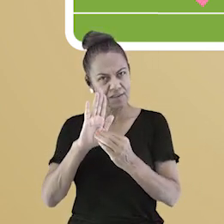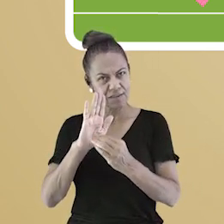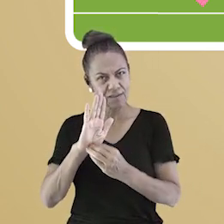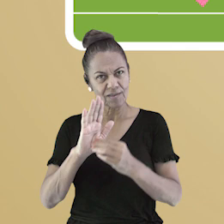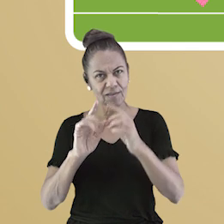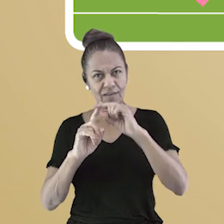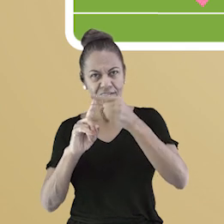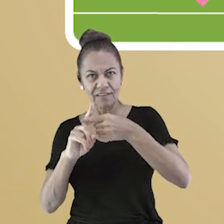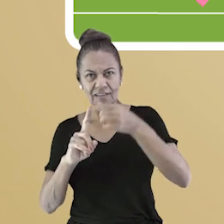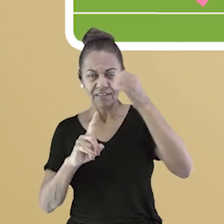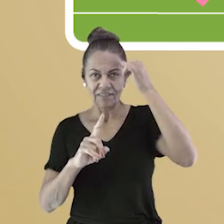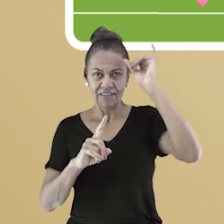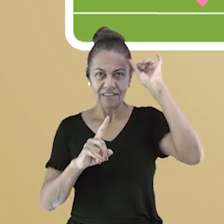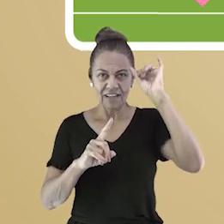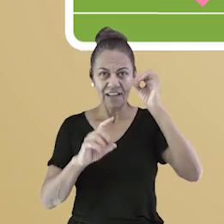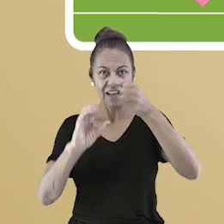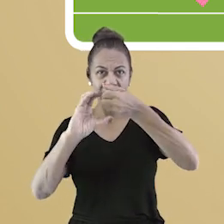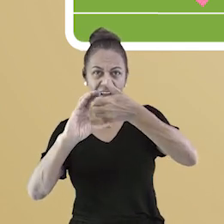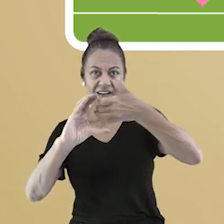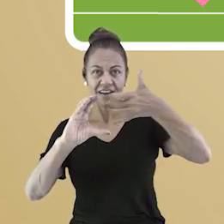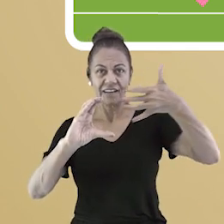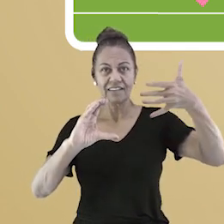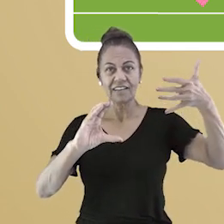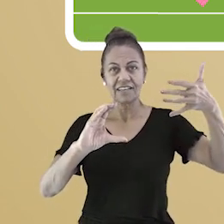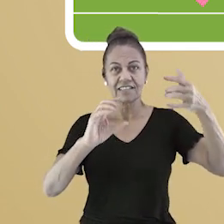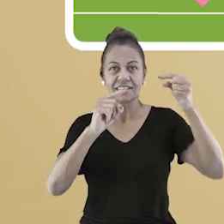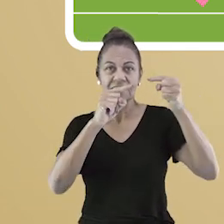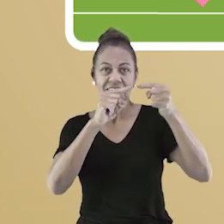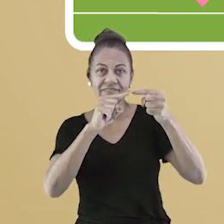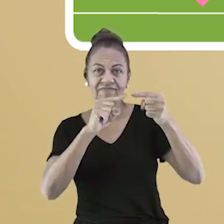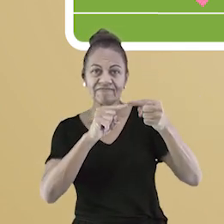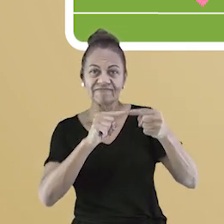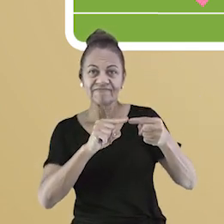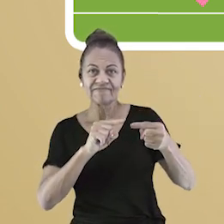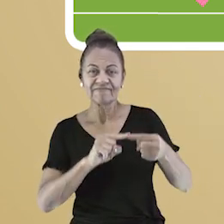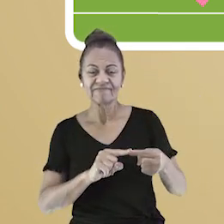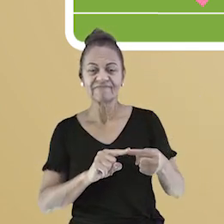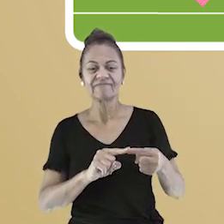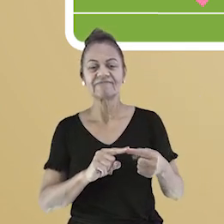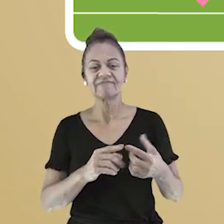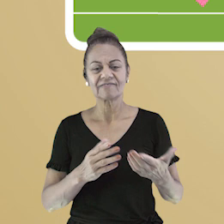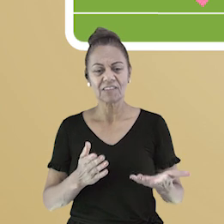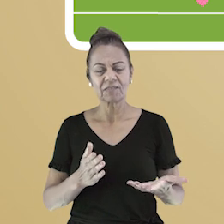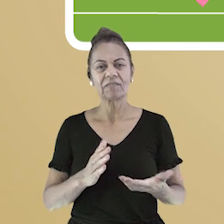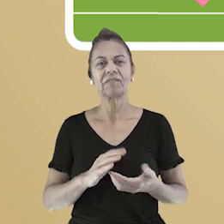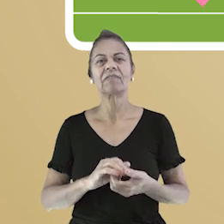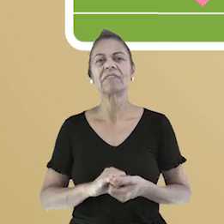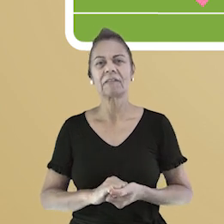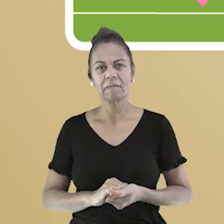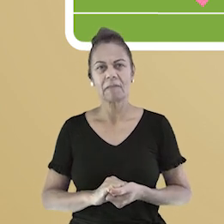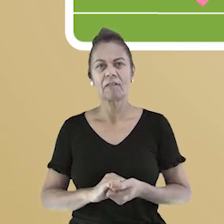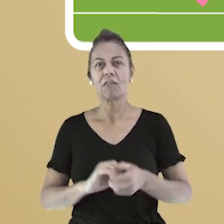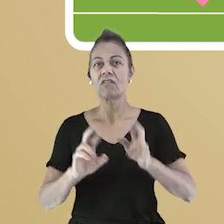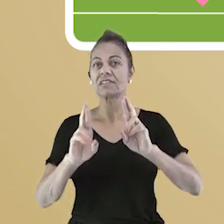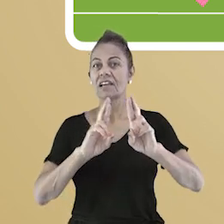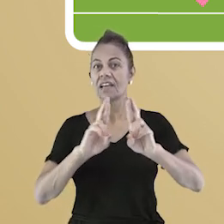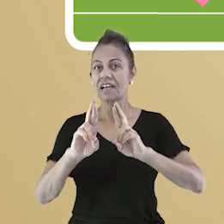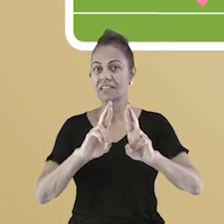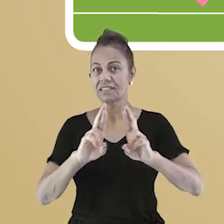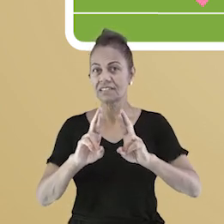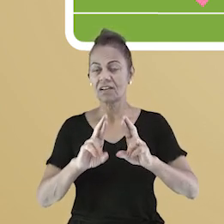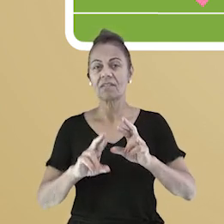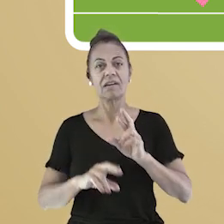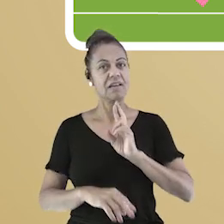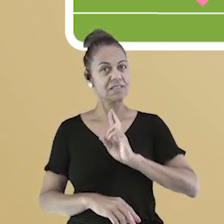pertence. Eu vou dar um tempinho para que vocês leiam a coluna da direita, deem uma olhada na coluna da esquerda, façam